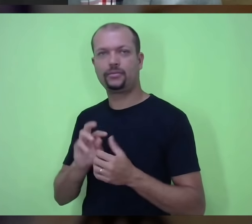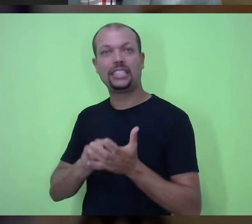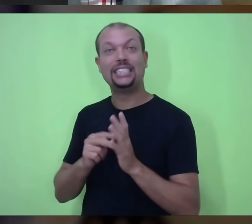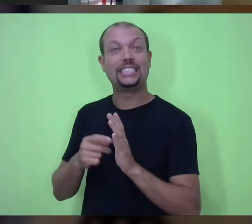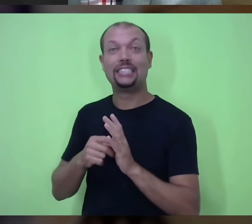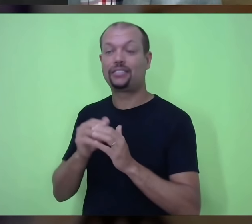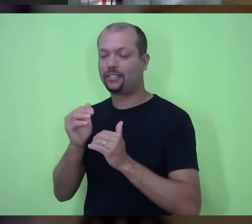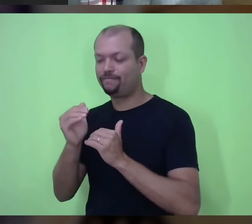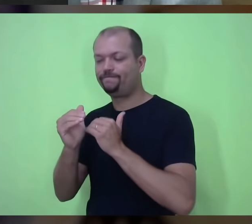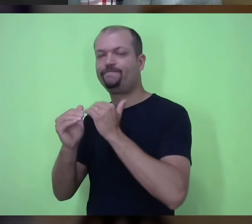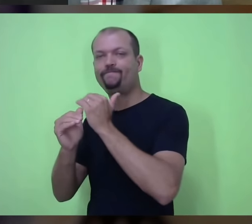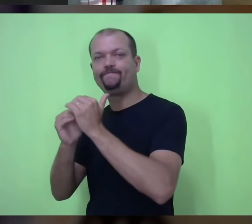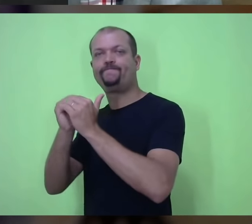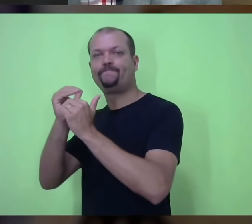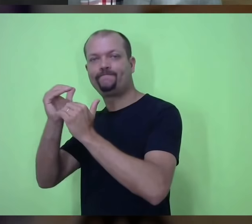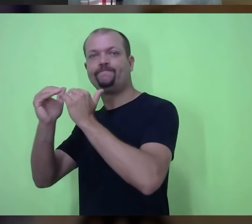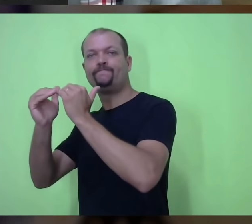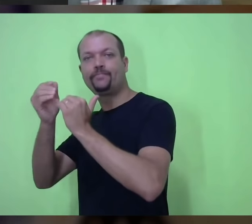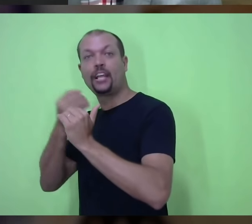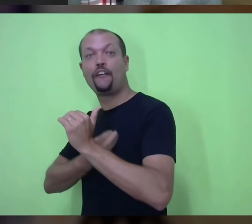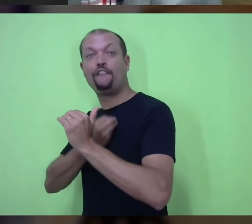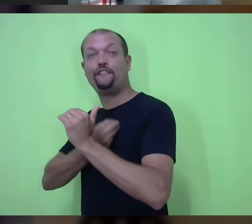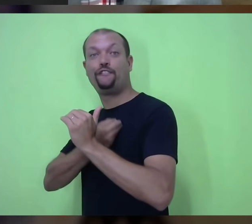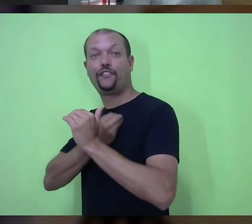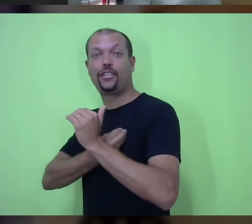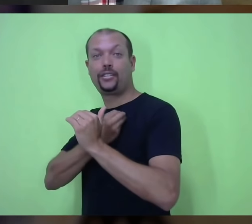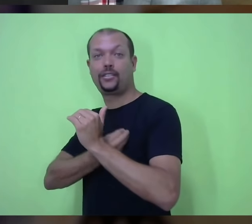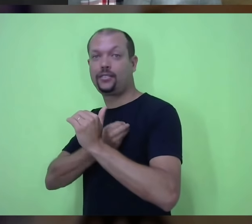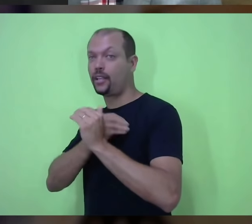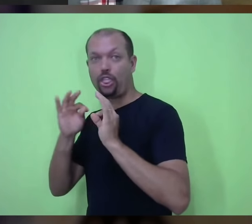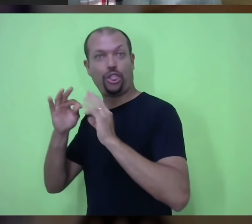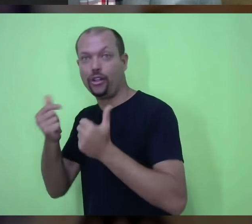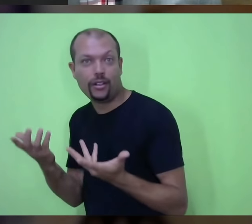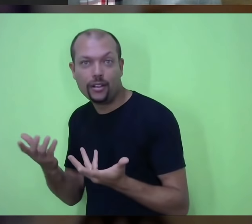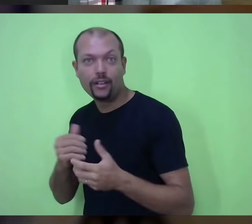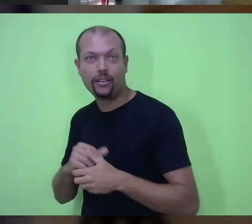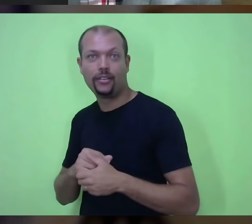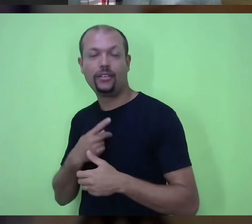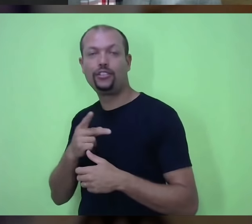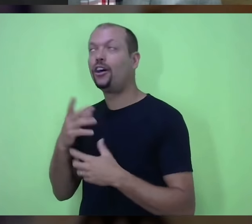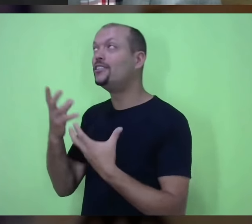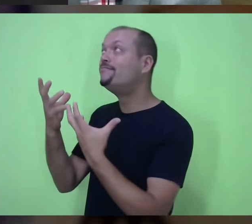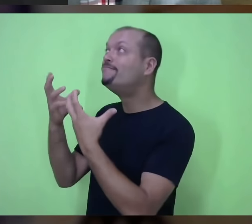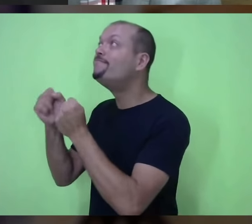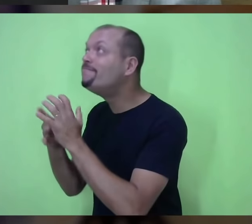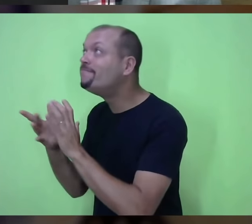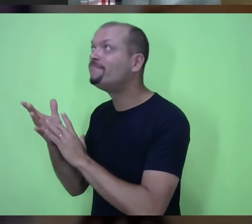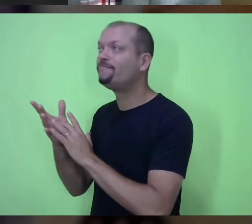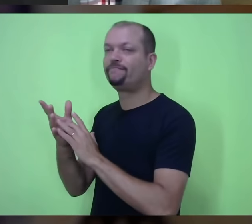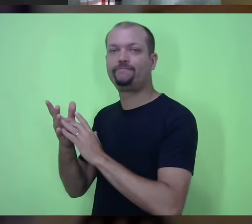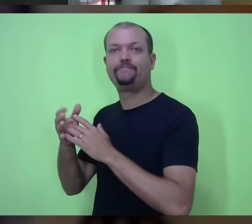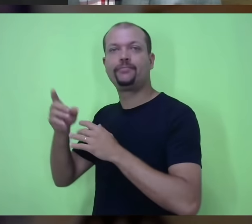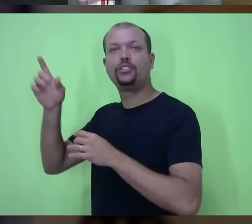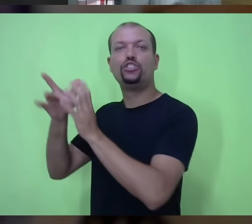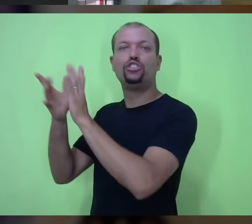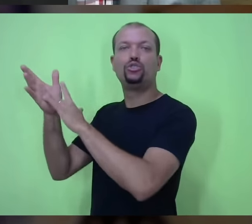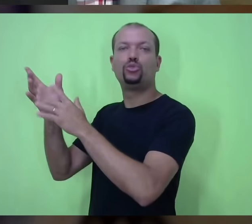que dura toda a vida. Nós aceitamos a Cristo, somos justificados por